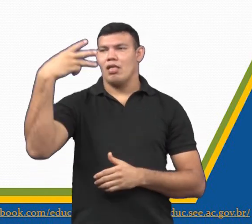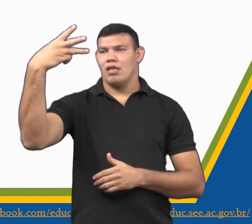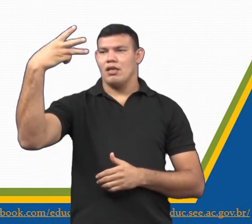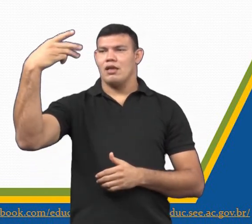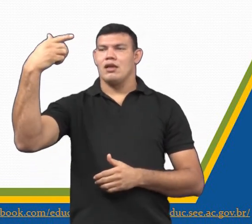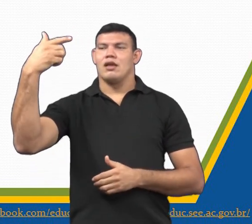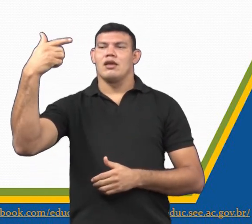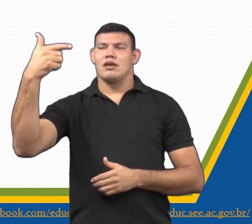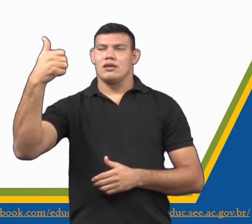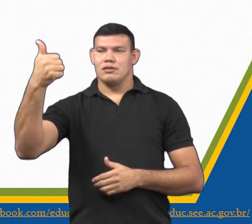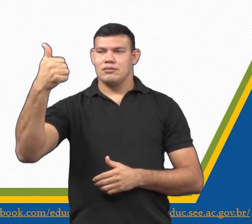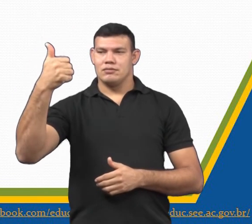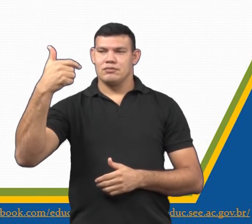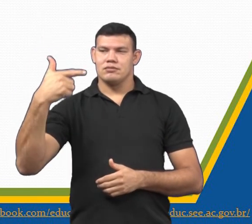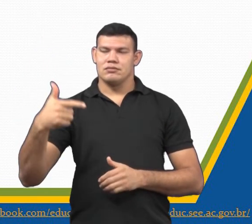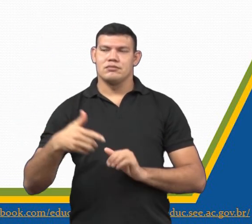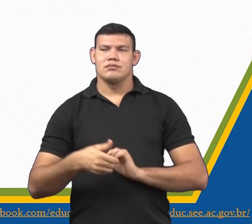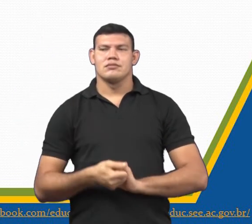1. Certo?